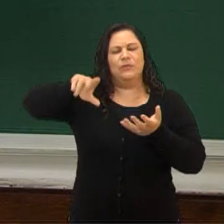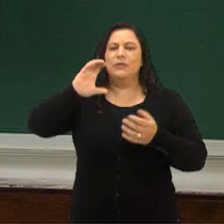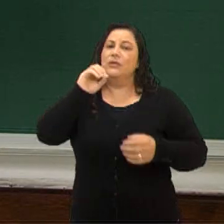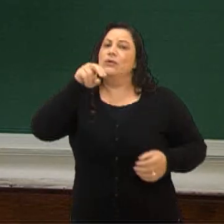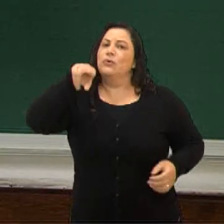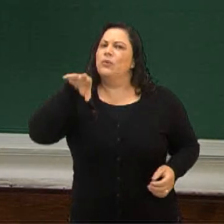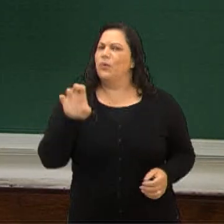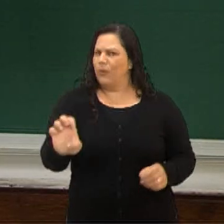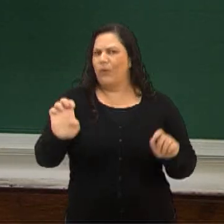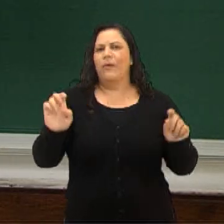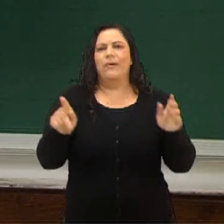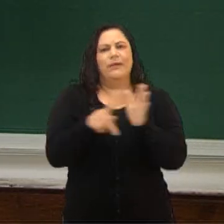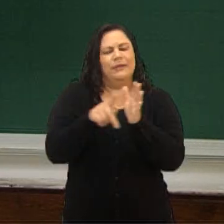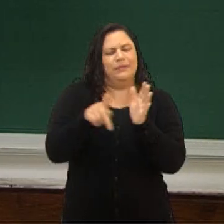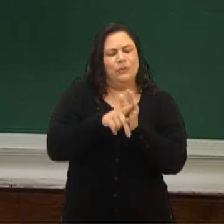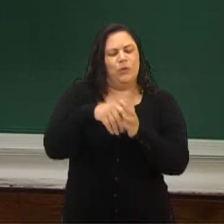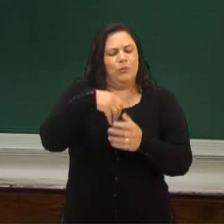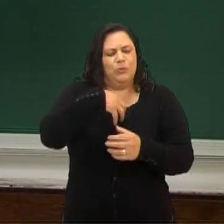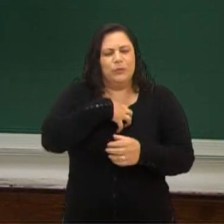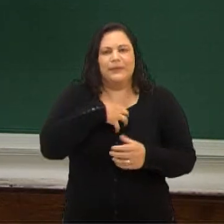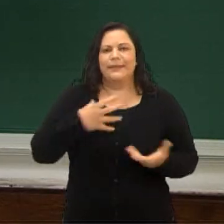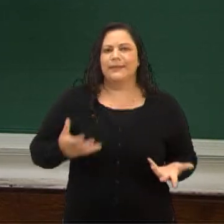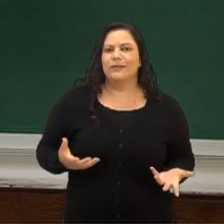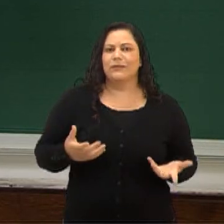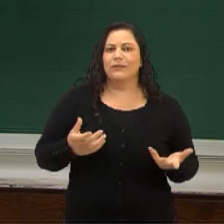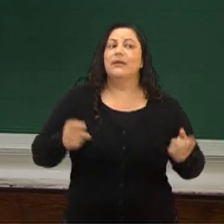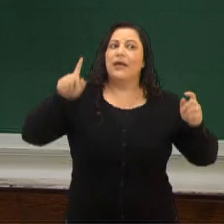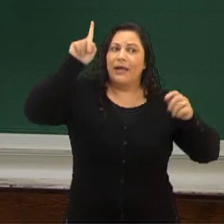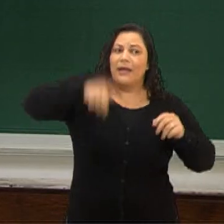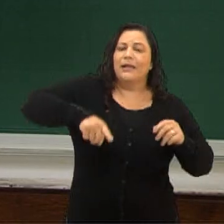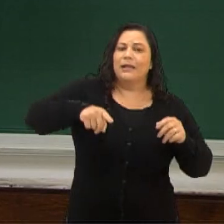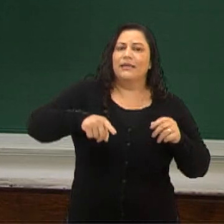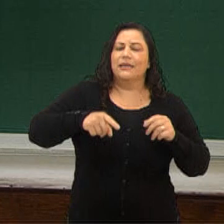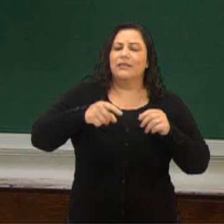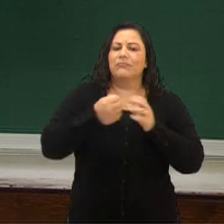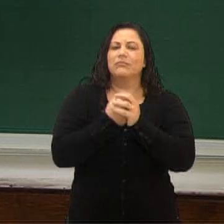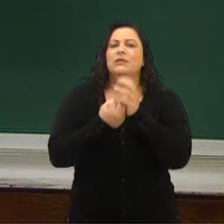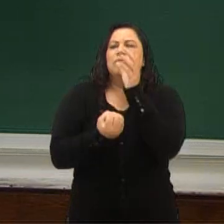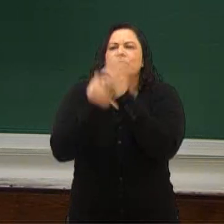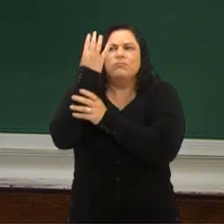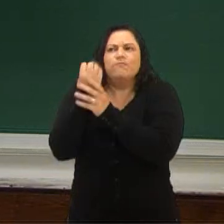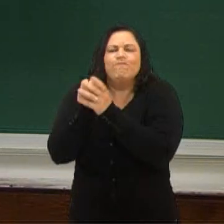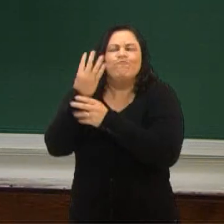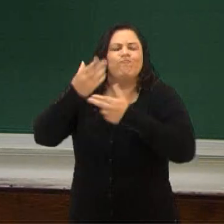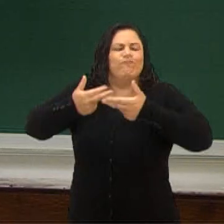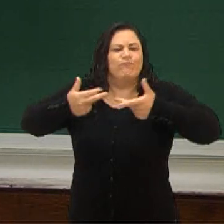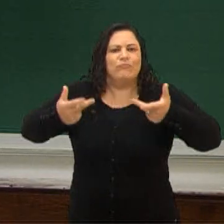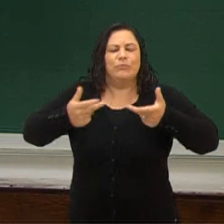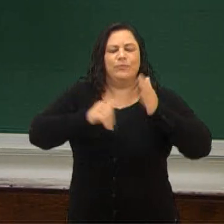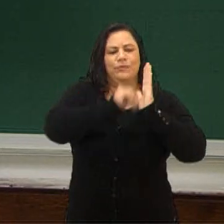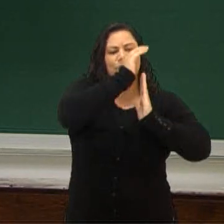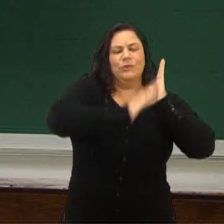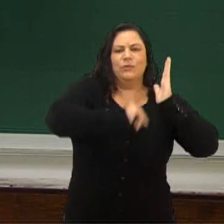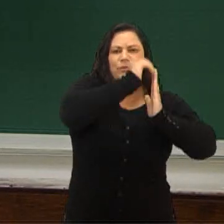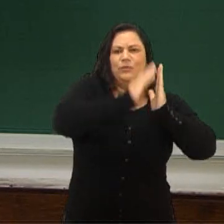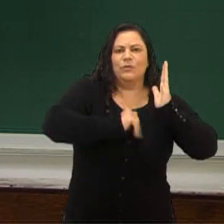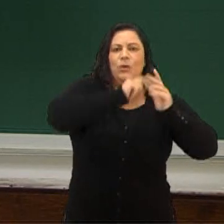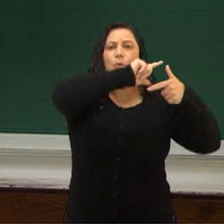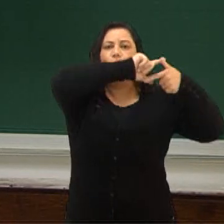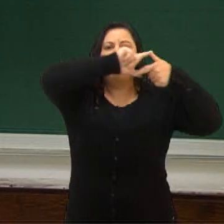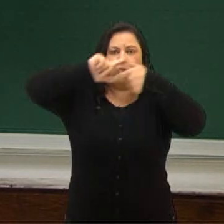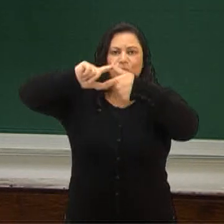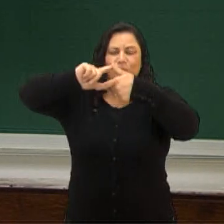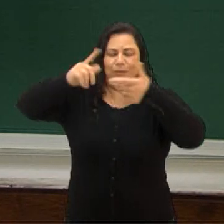é pós-impressionista, mas que suas obras vão inspirar o grande cubismo que veio depois do Pablo Picasso e do Georges Braque,